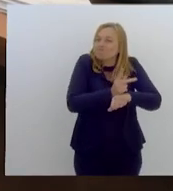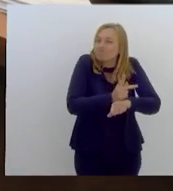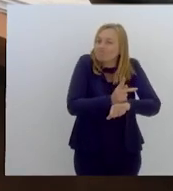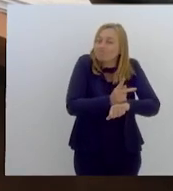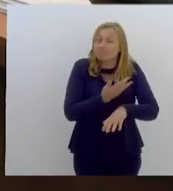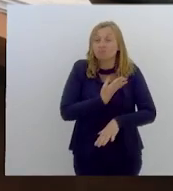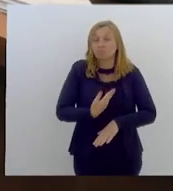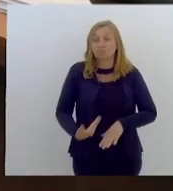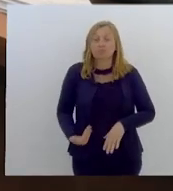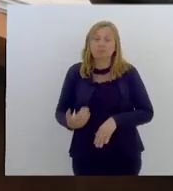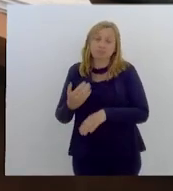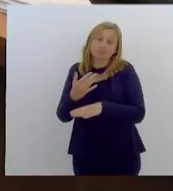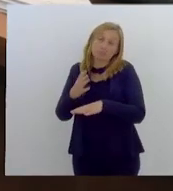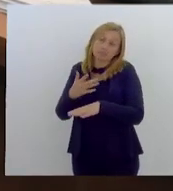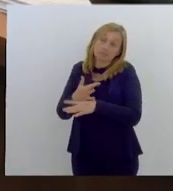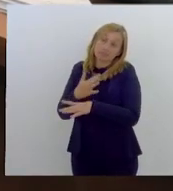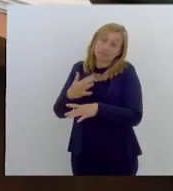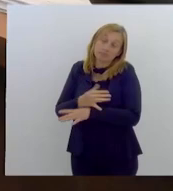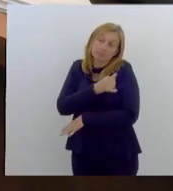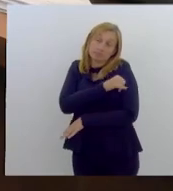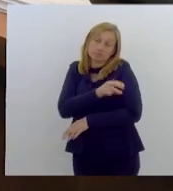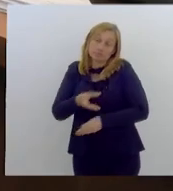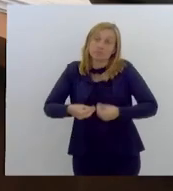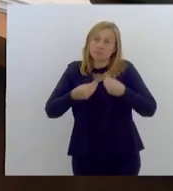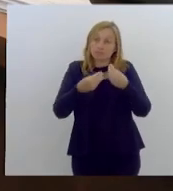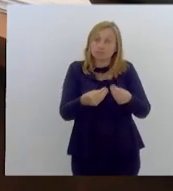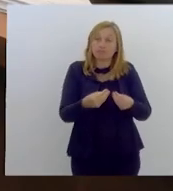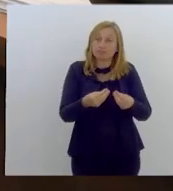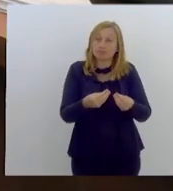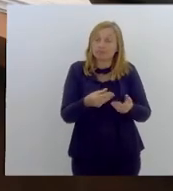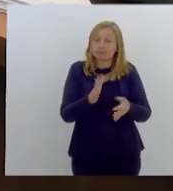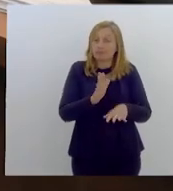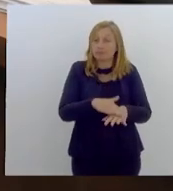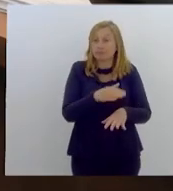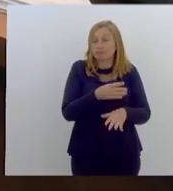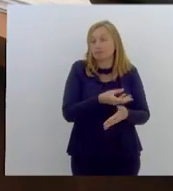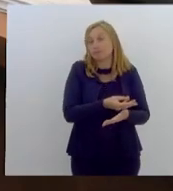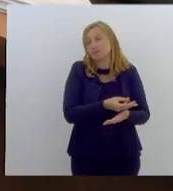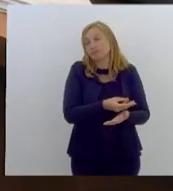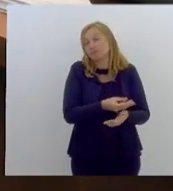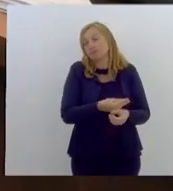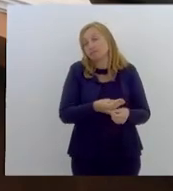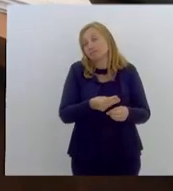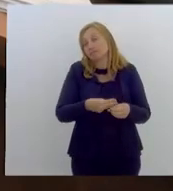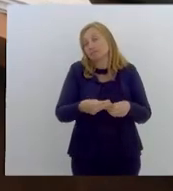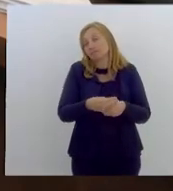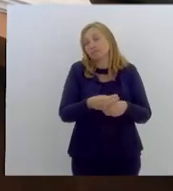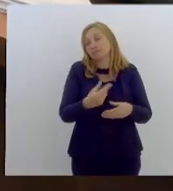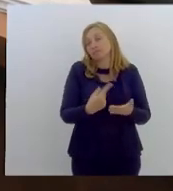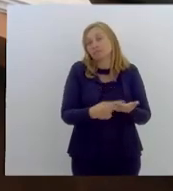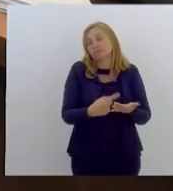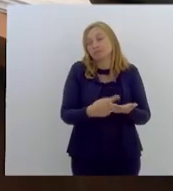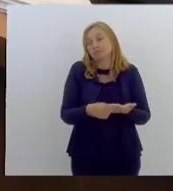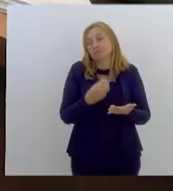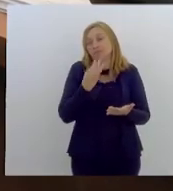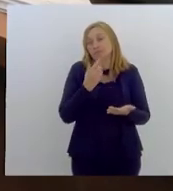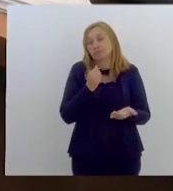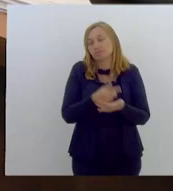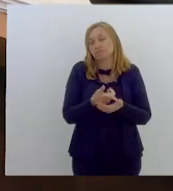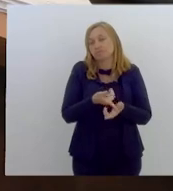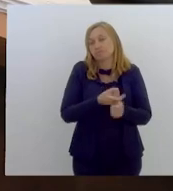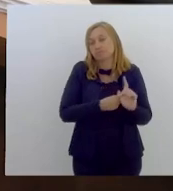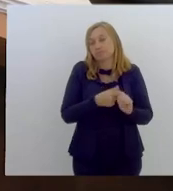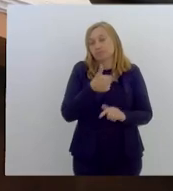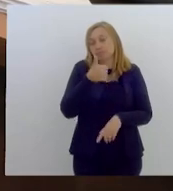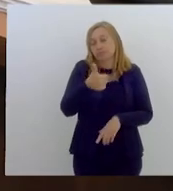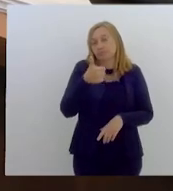o governo da cidade do Rio de Janeiro estaria dando para os demais municípios, contemplando um acordo vantajoso com pagamento de dívida em